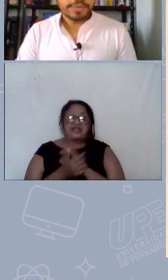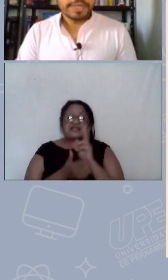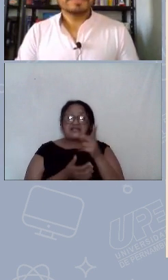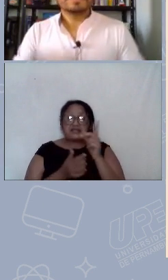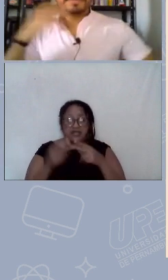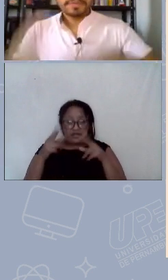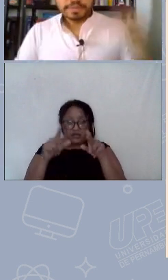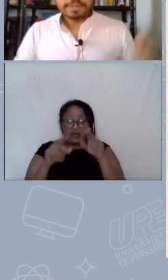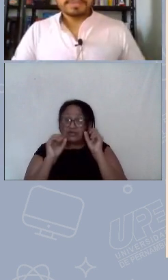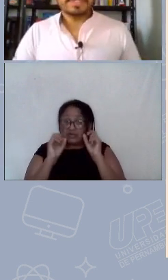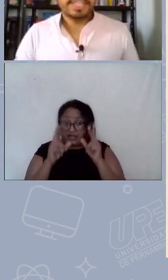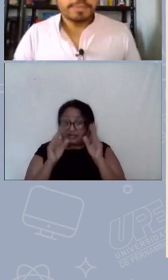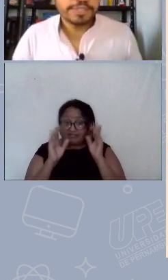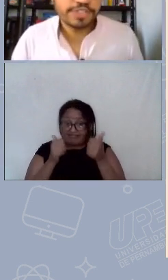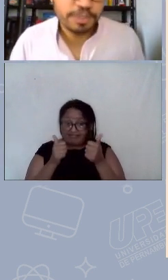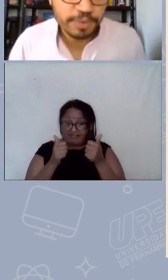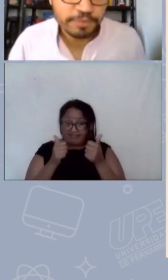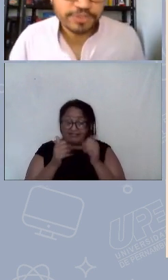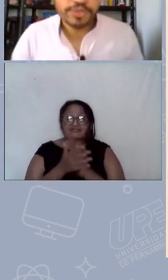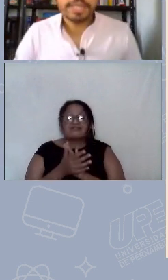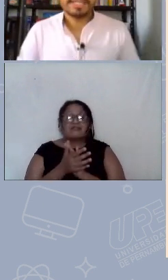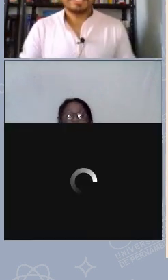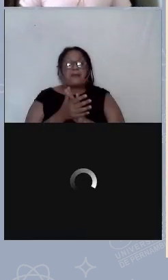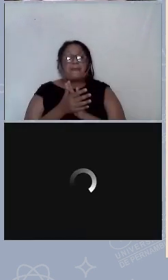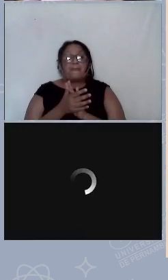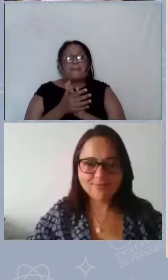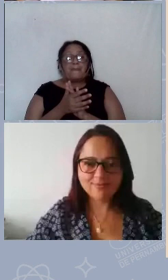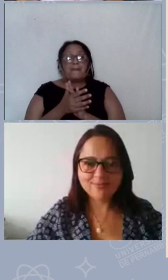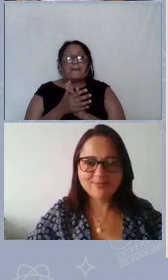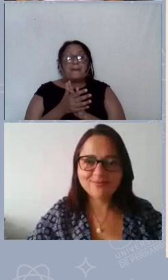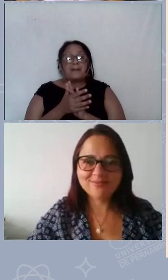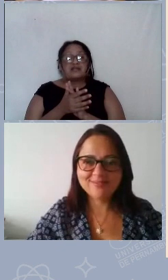tranquilo seguimos e chamo a professora